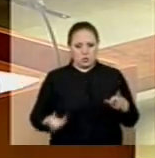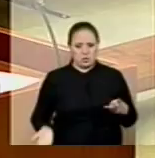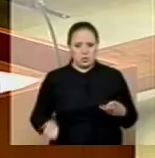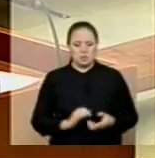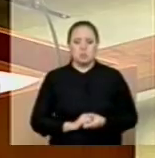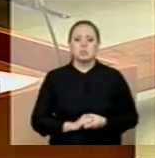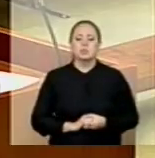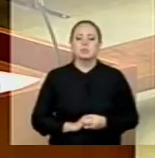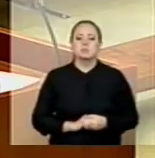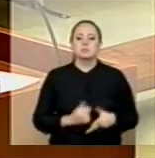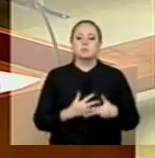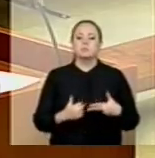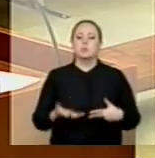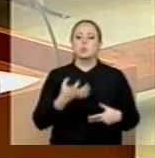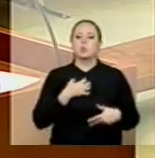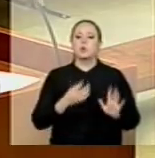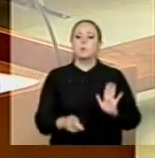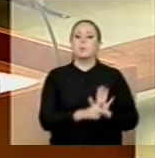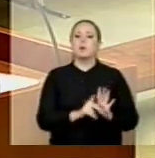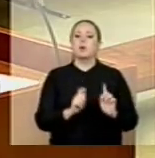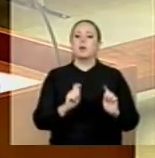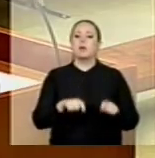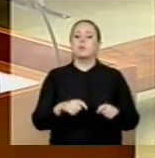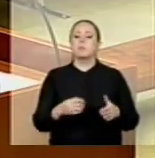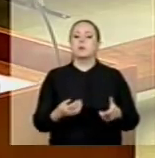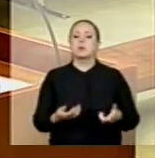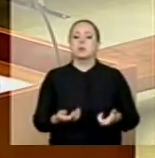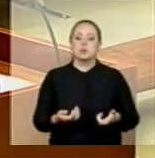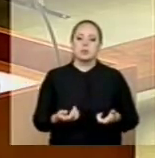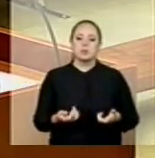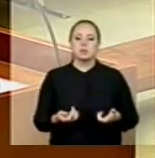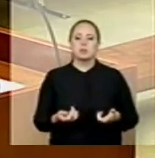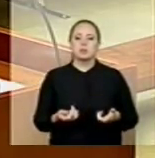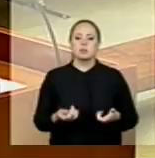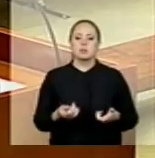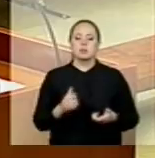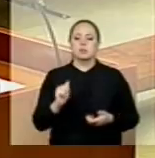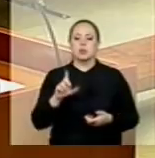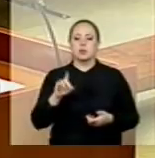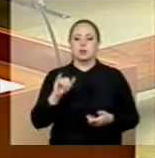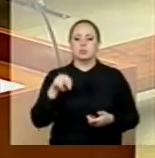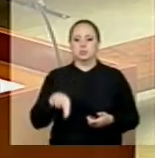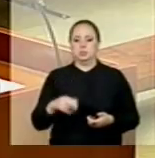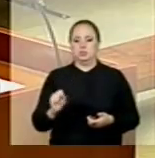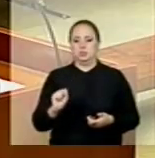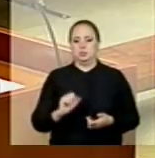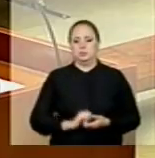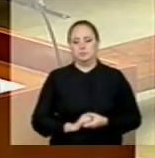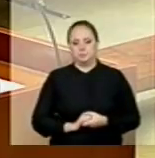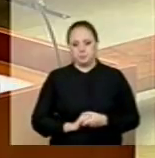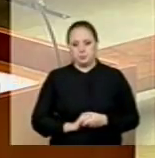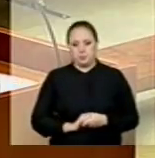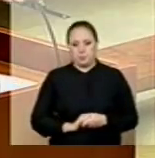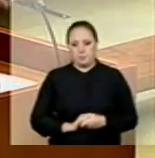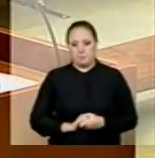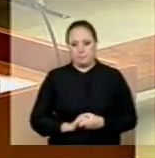sentido próprio da capacidade de se insurgir através de ação direta de inconstitucionalidade.